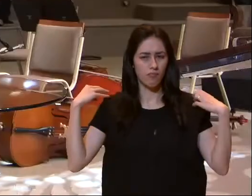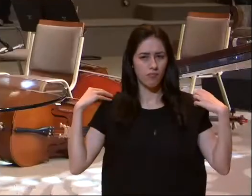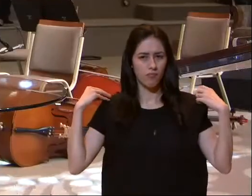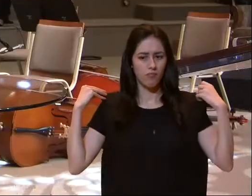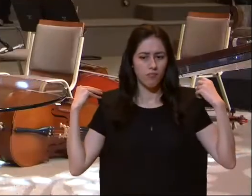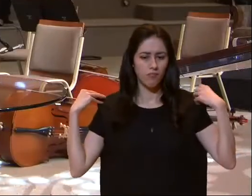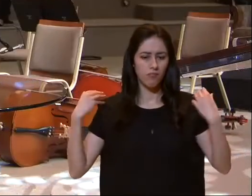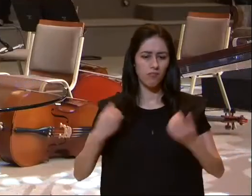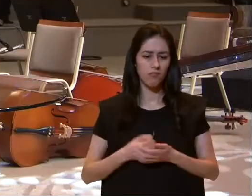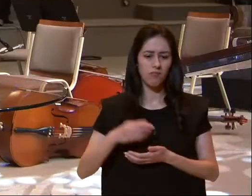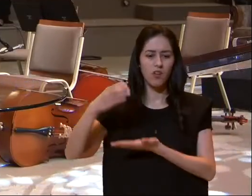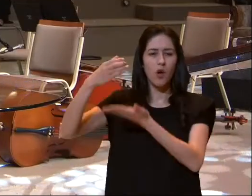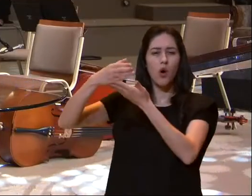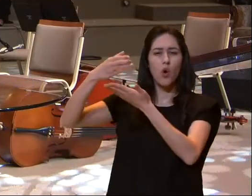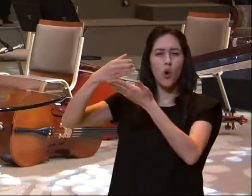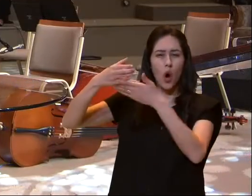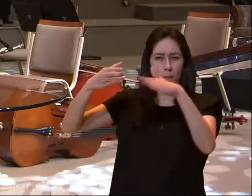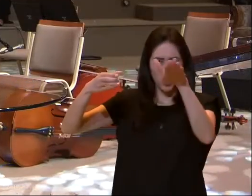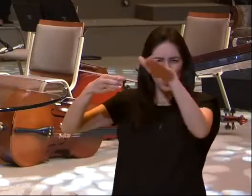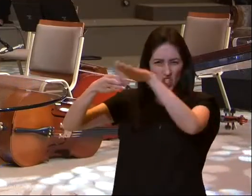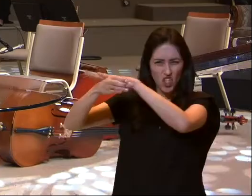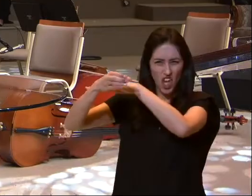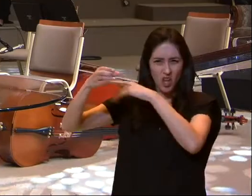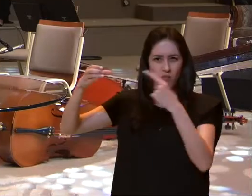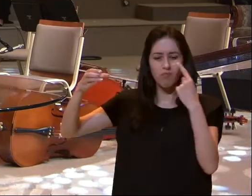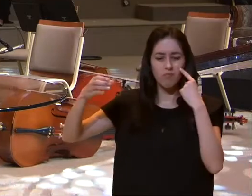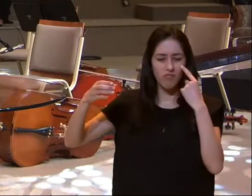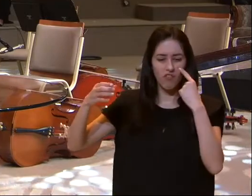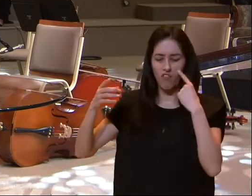Esse copo está cheio.